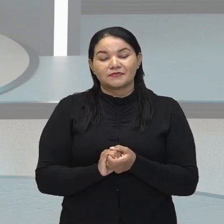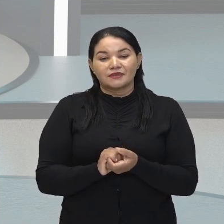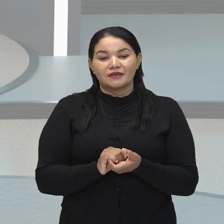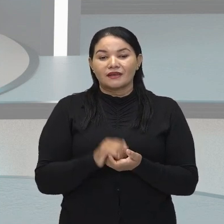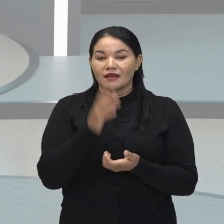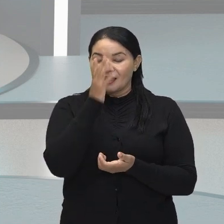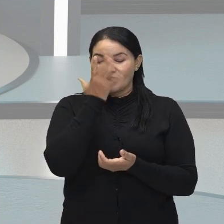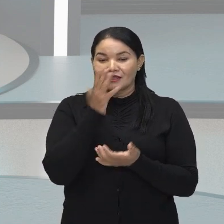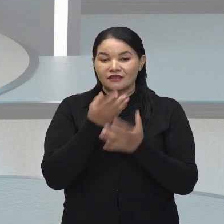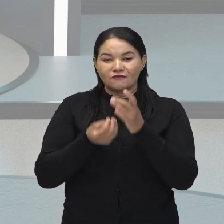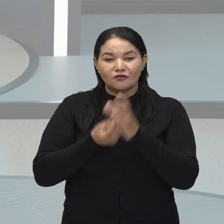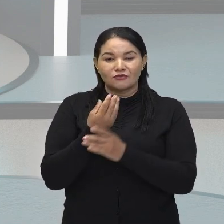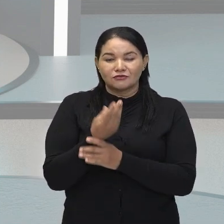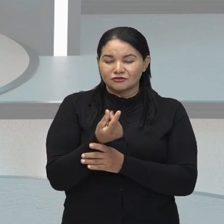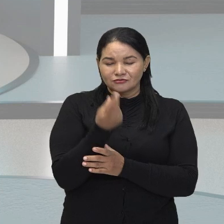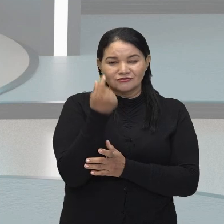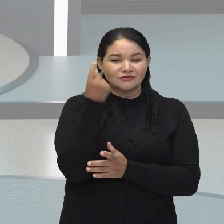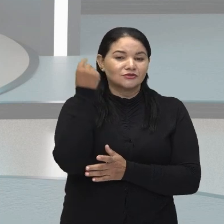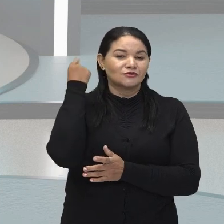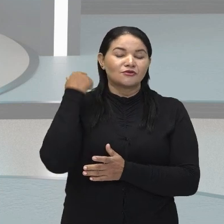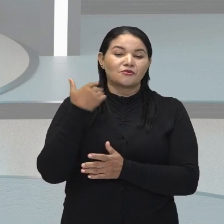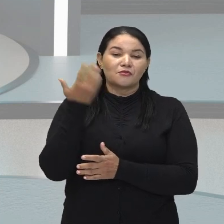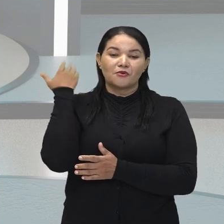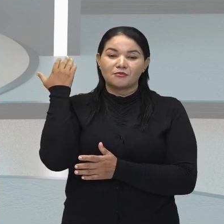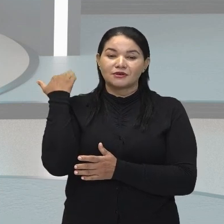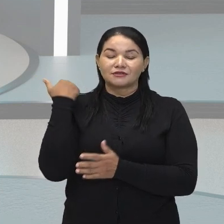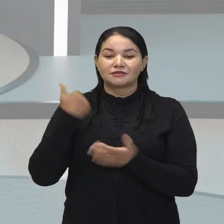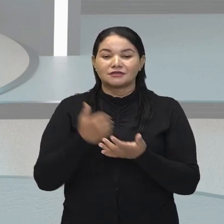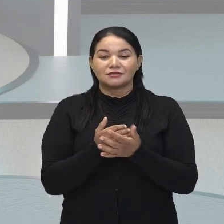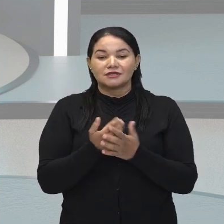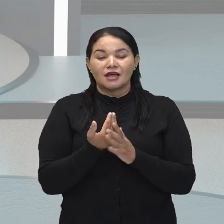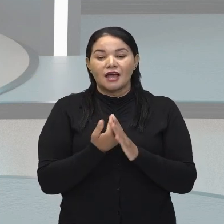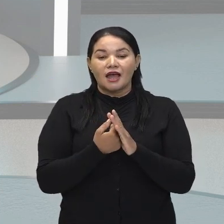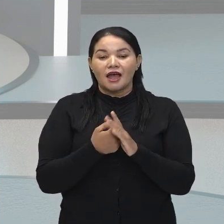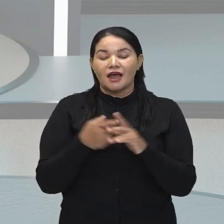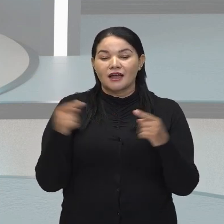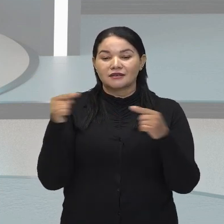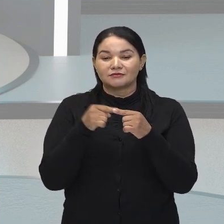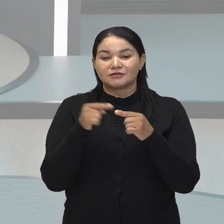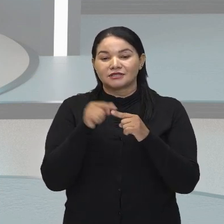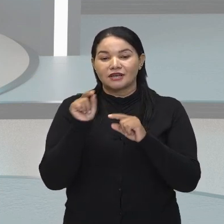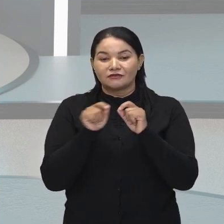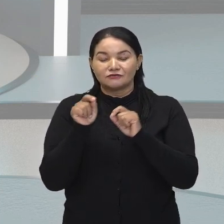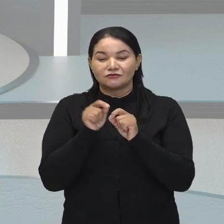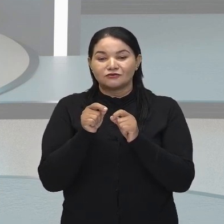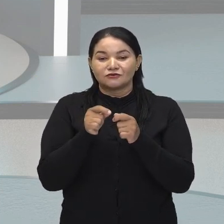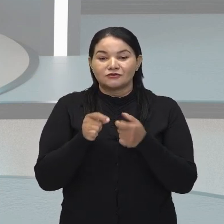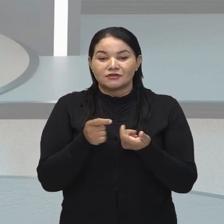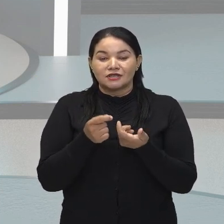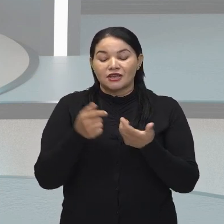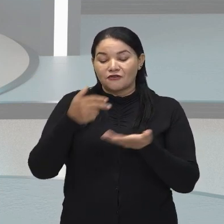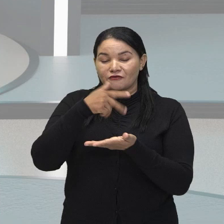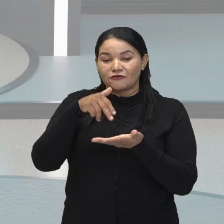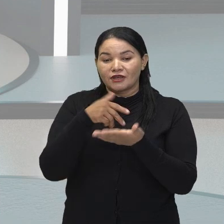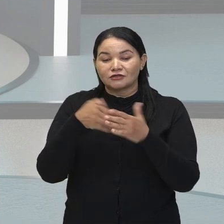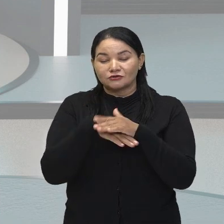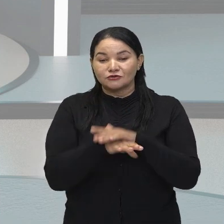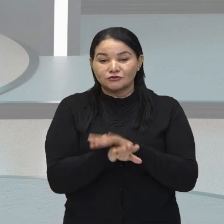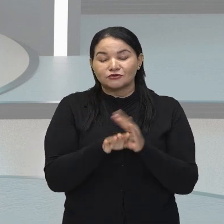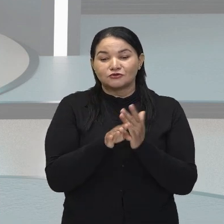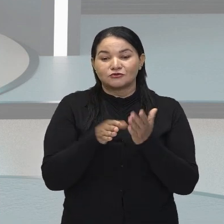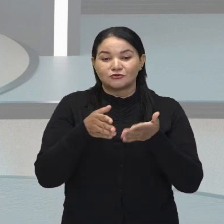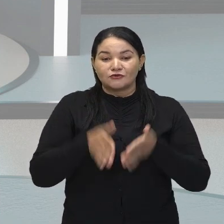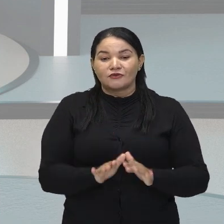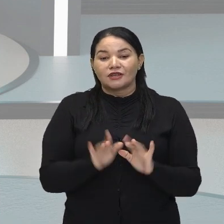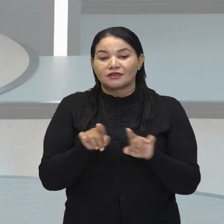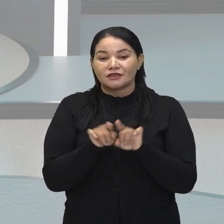festa de origem muito antiga, ligada a ritos de fertilidade e de colheita, que foi incorporada